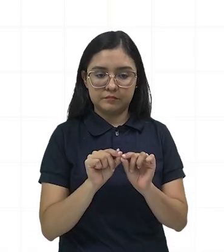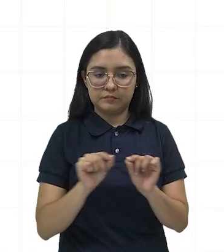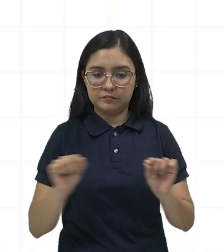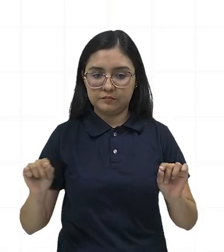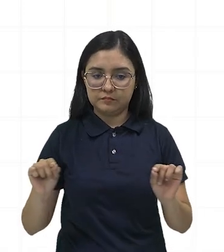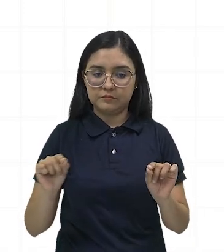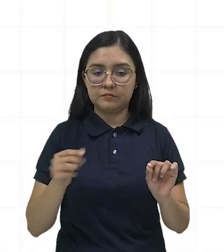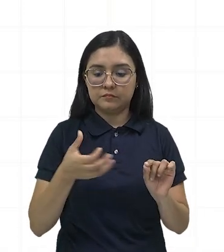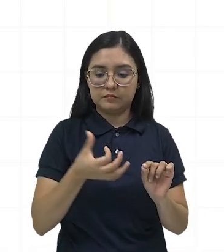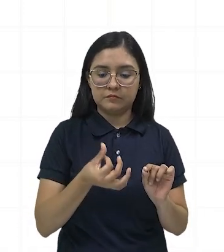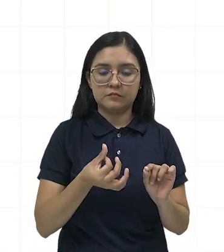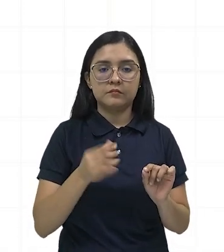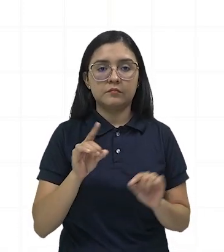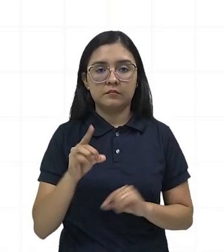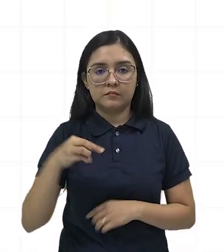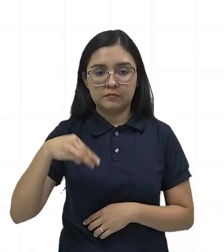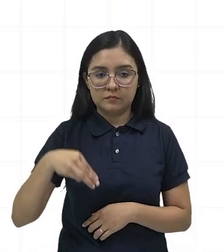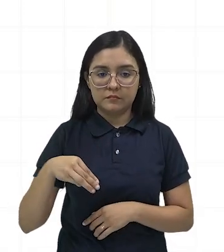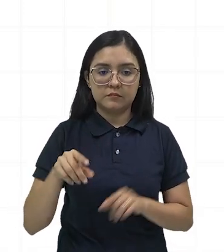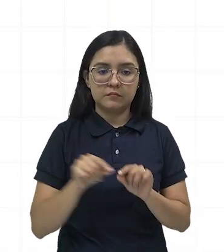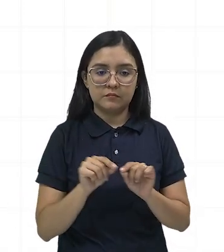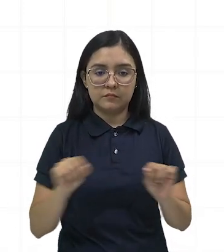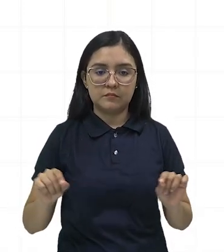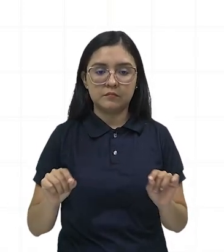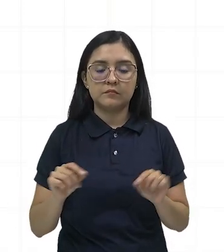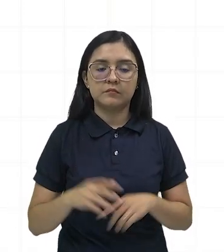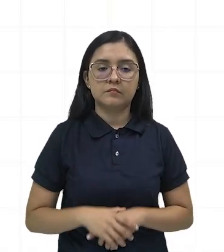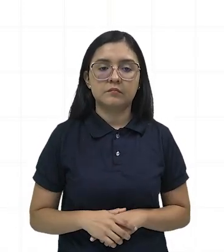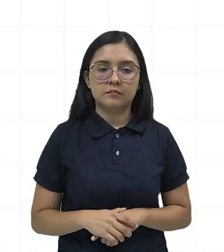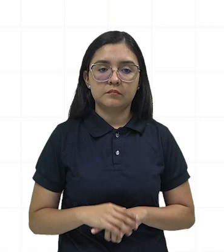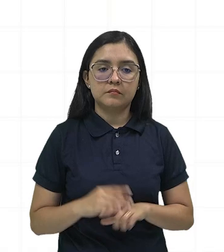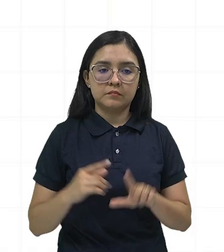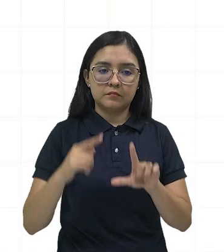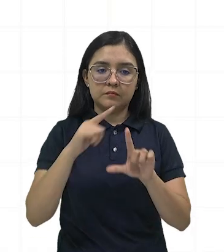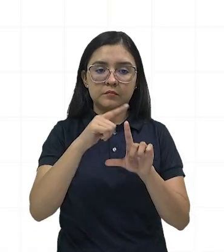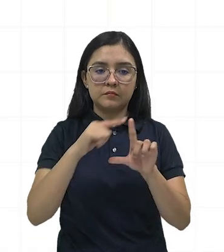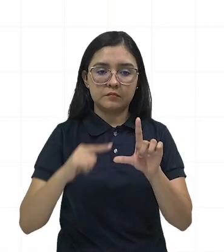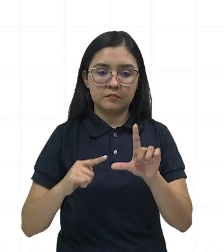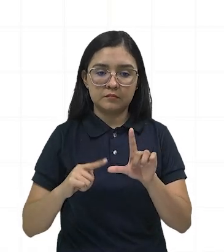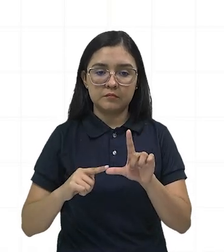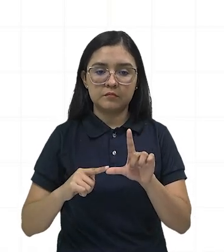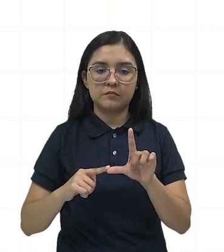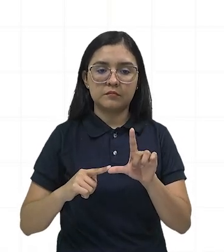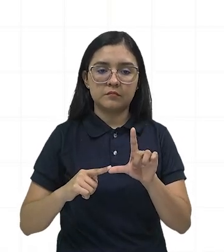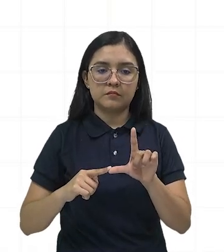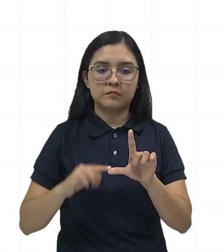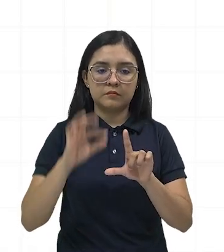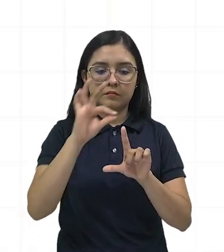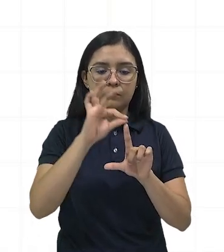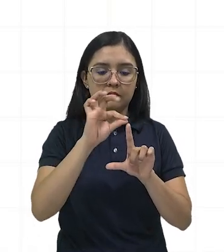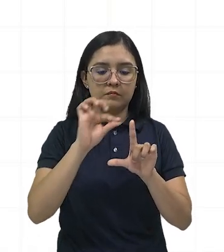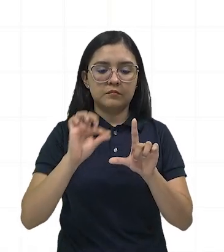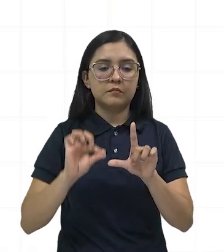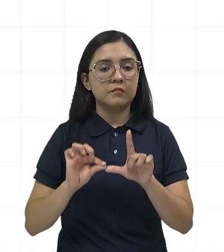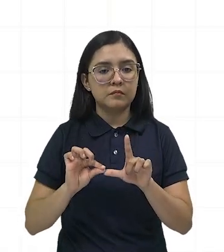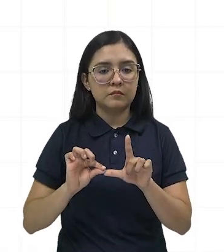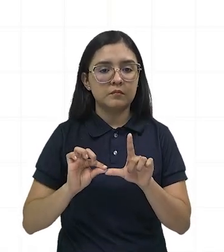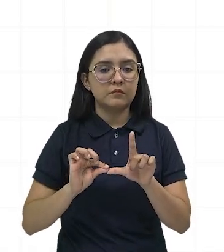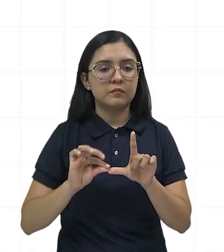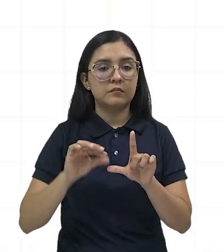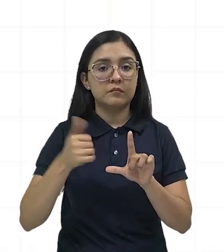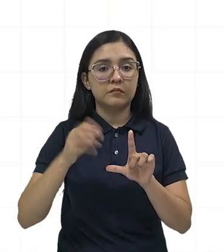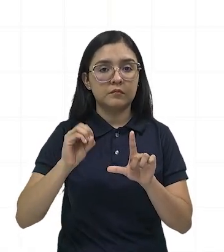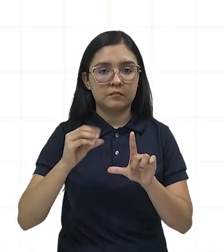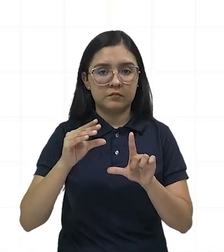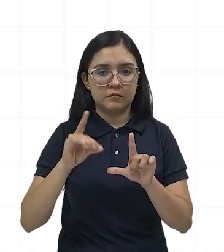6 decímetros aqui e um outro lado com 10 decímetros.